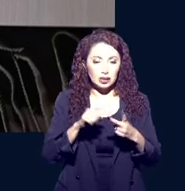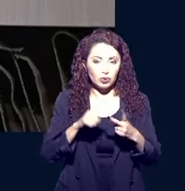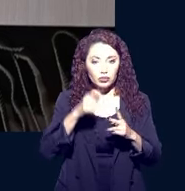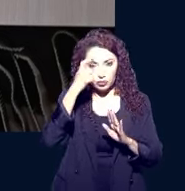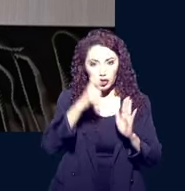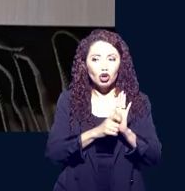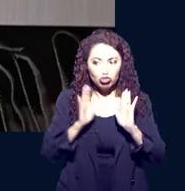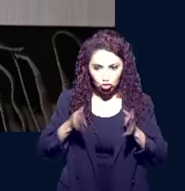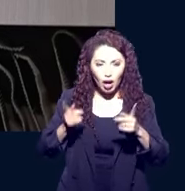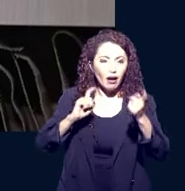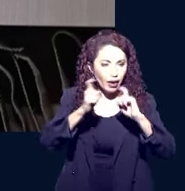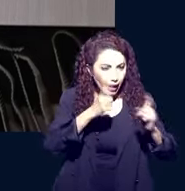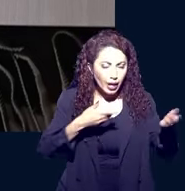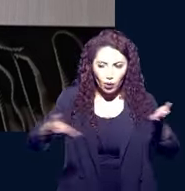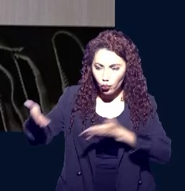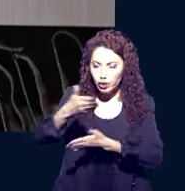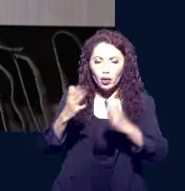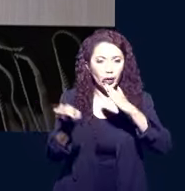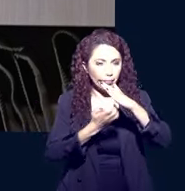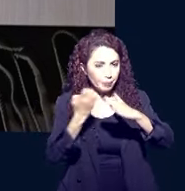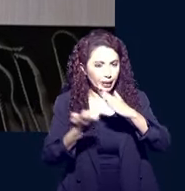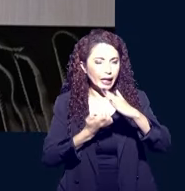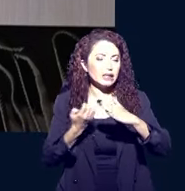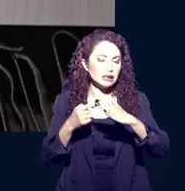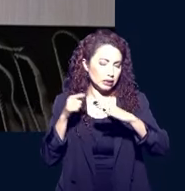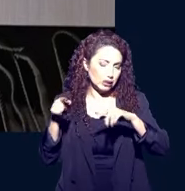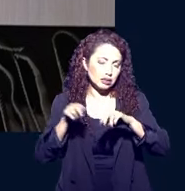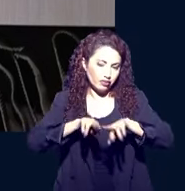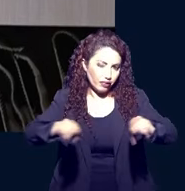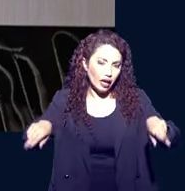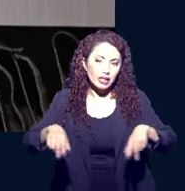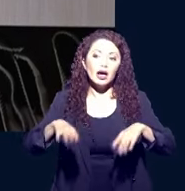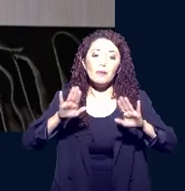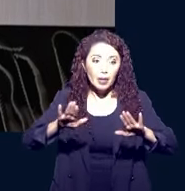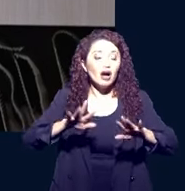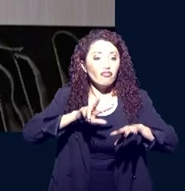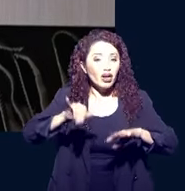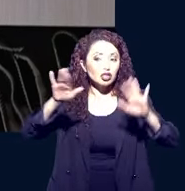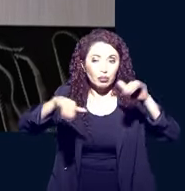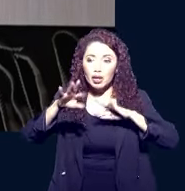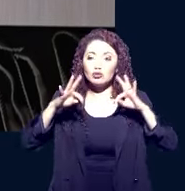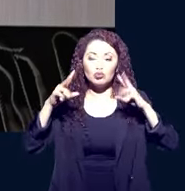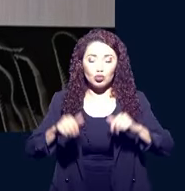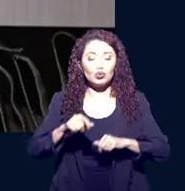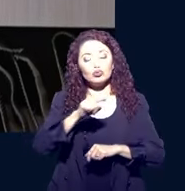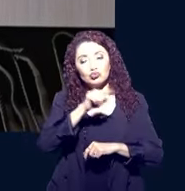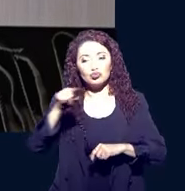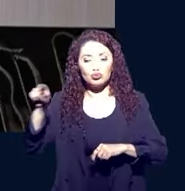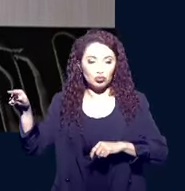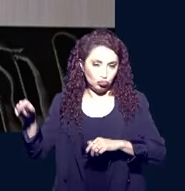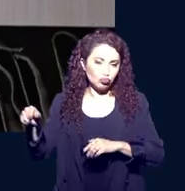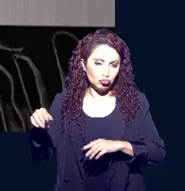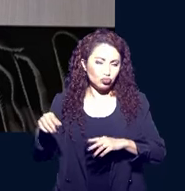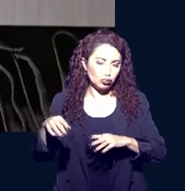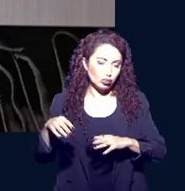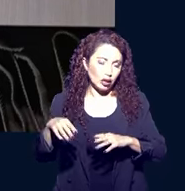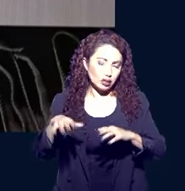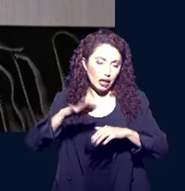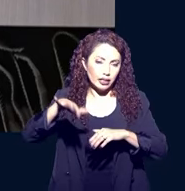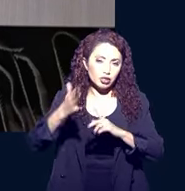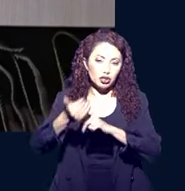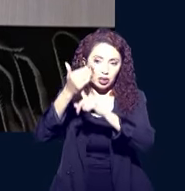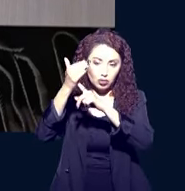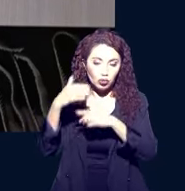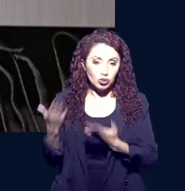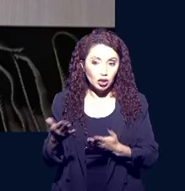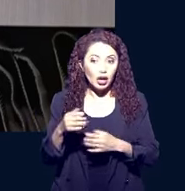Big Tex Mas nós vamos fazer um chamamento para todo mundo que tenha boas ideias e queira trazer é criar um chat GPT de inteligência generativa